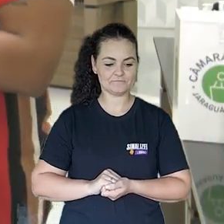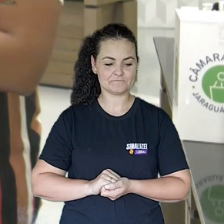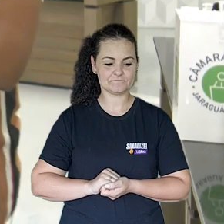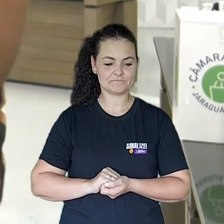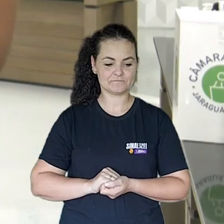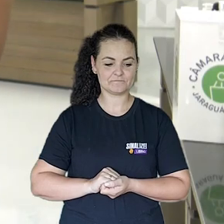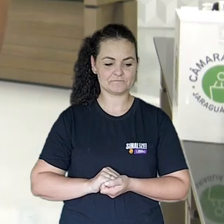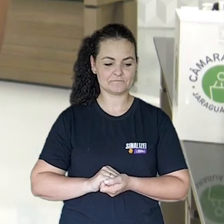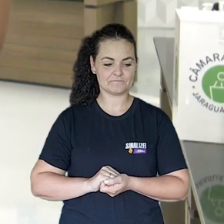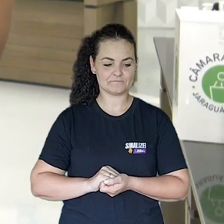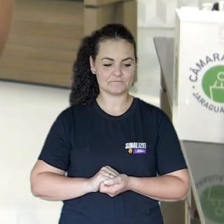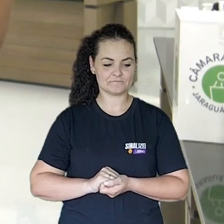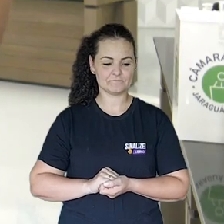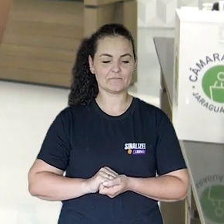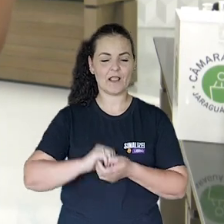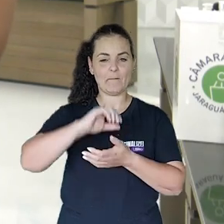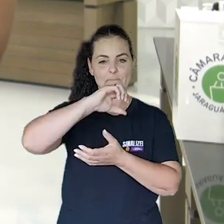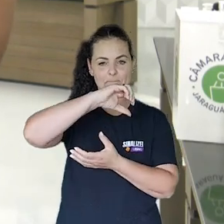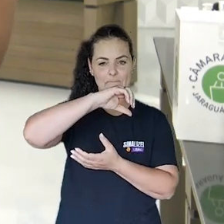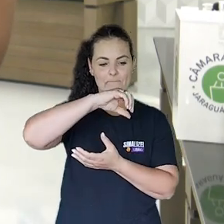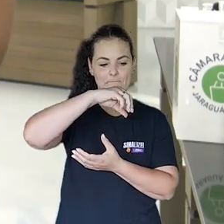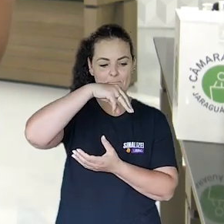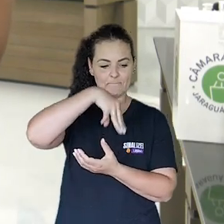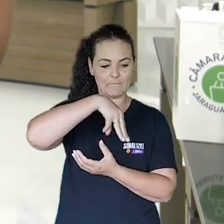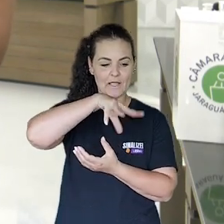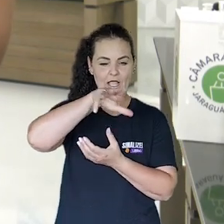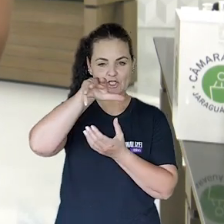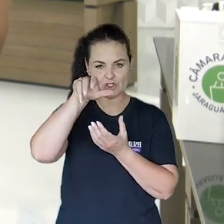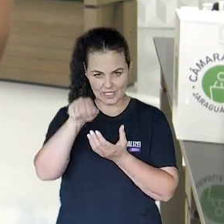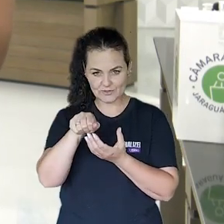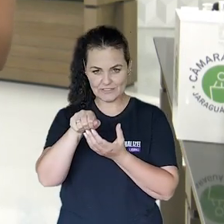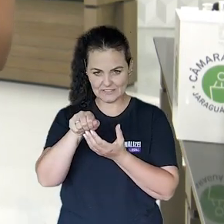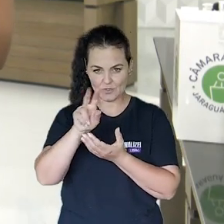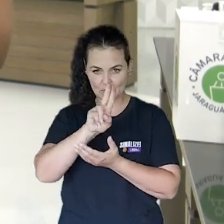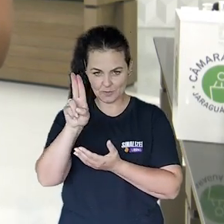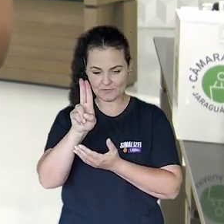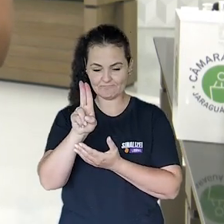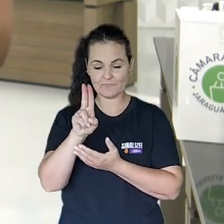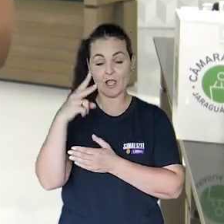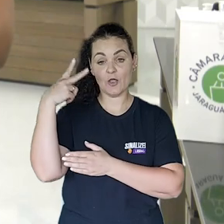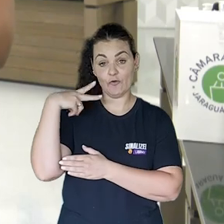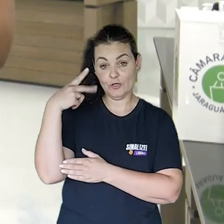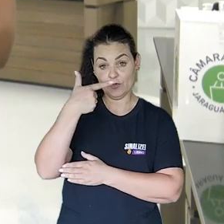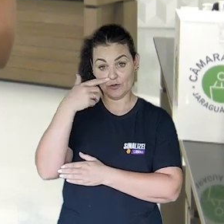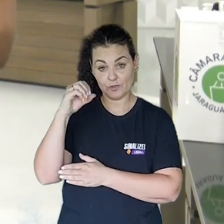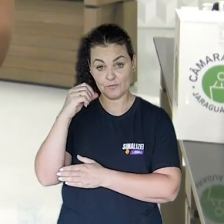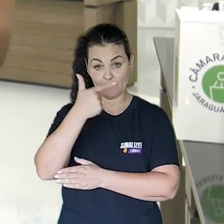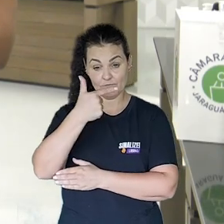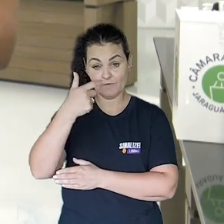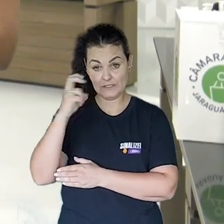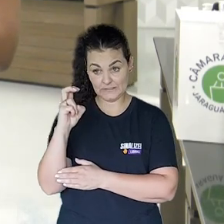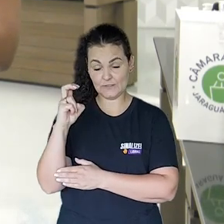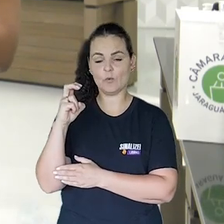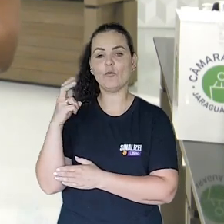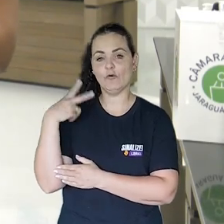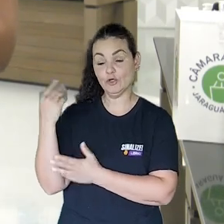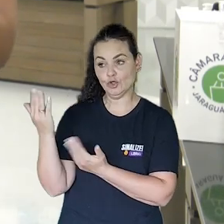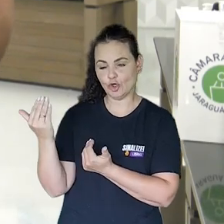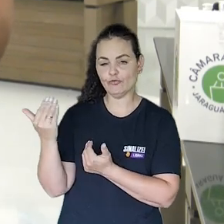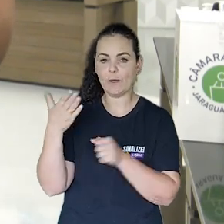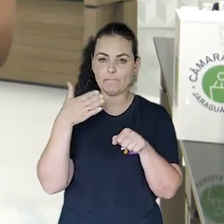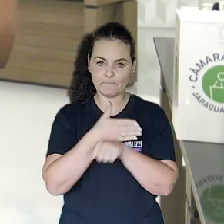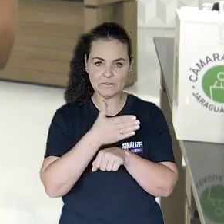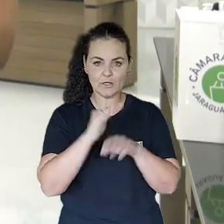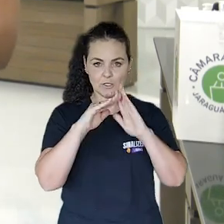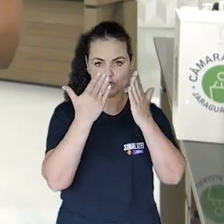de 2025. E lembrando, né, que essas escolas vão receber, a partir de agora, né, um